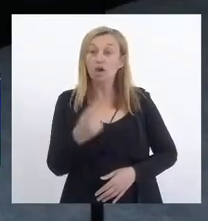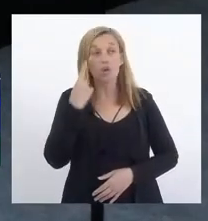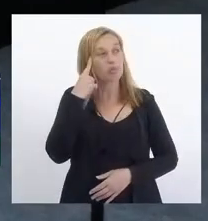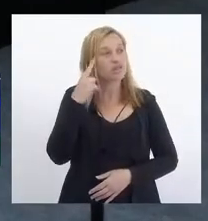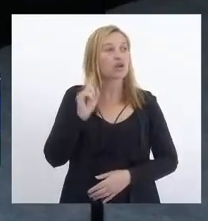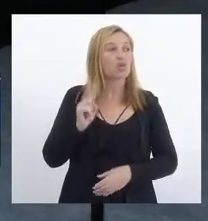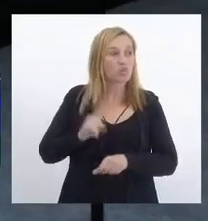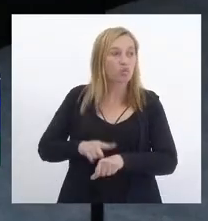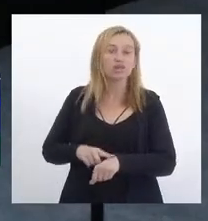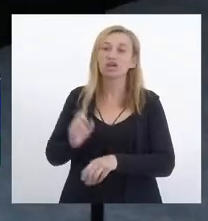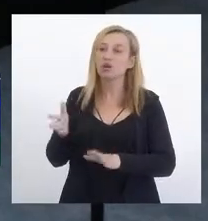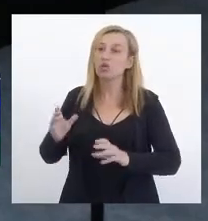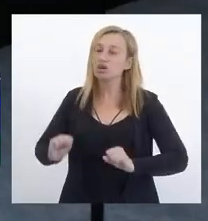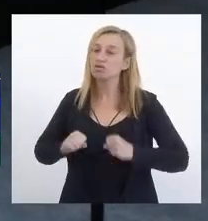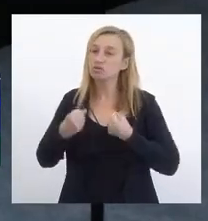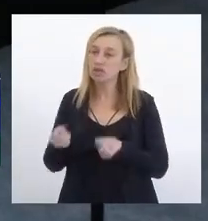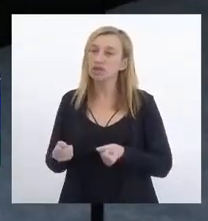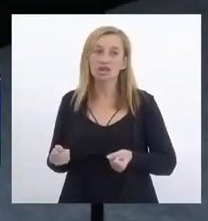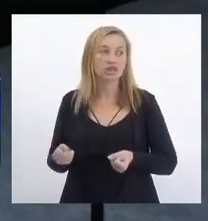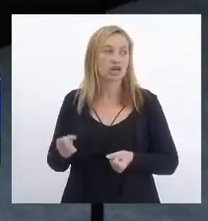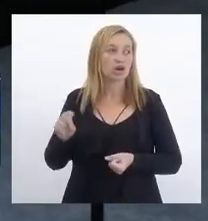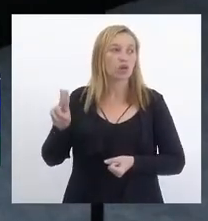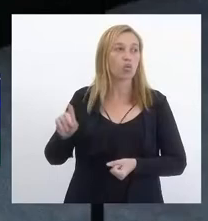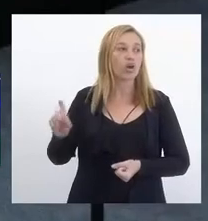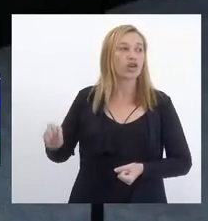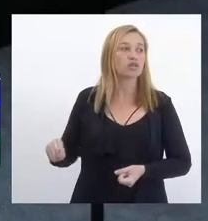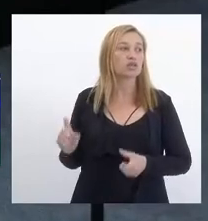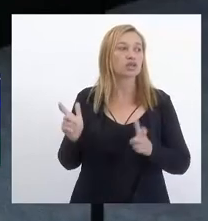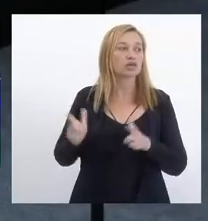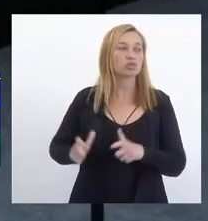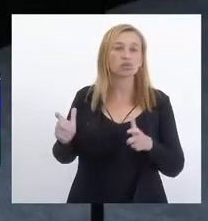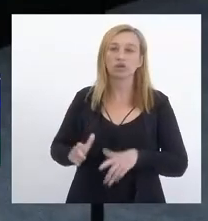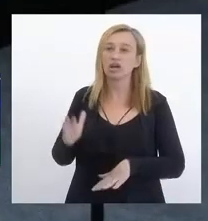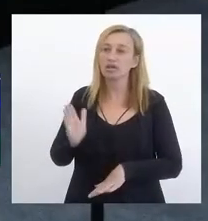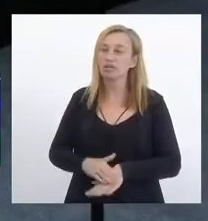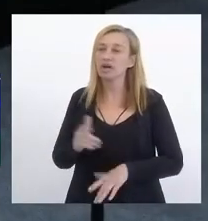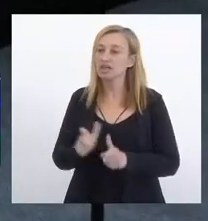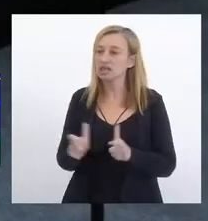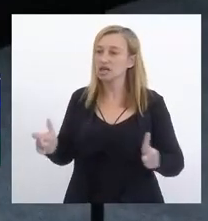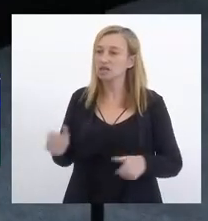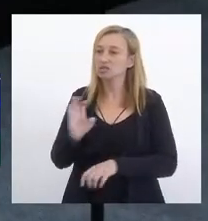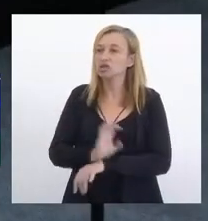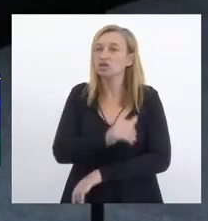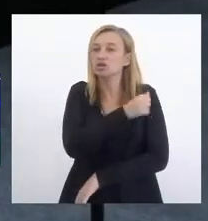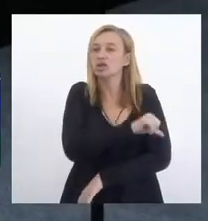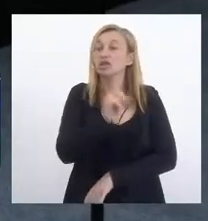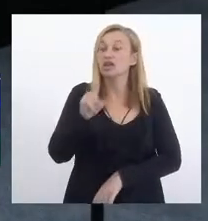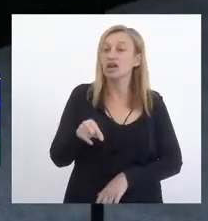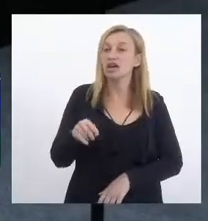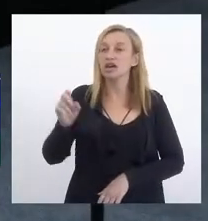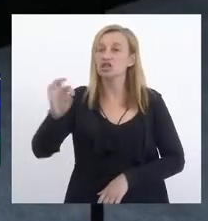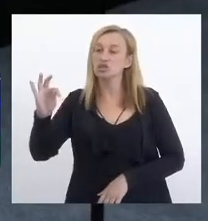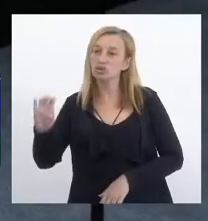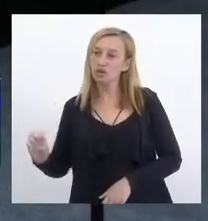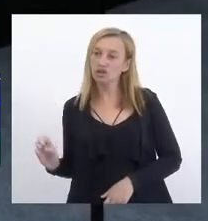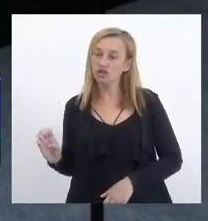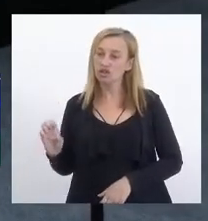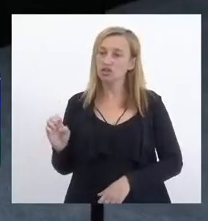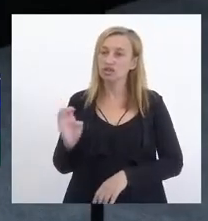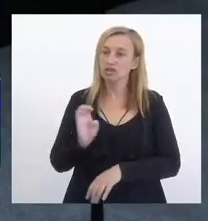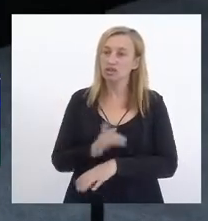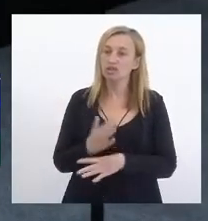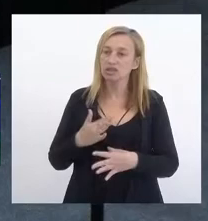é o momento da gente fortalecer a UESO, que está na região que mais cresce no Estado do Rio de Janeiro, que é a Zona Oeste da cidade do